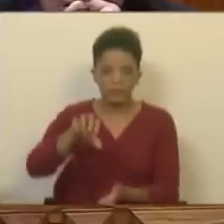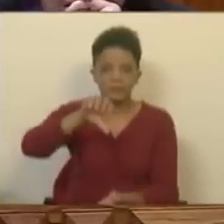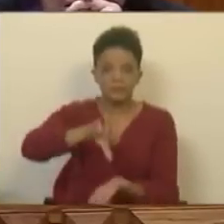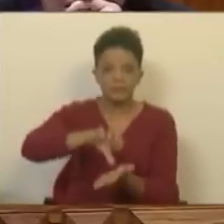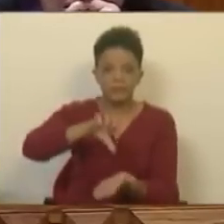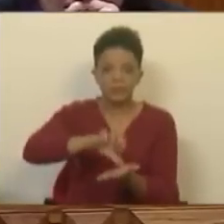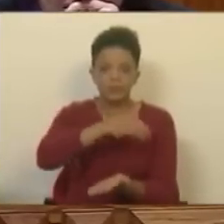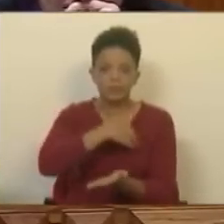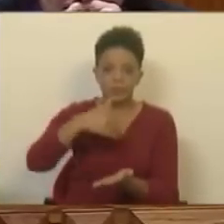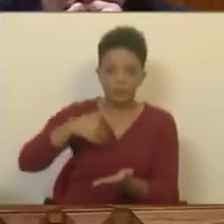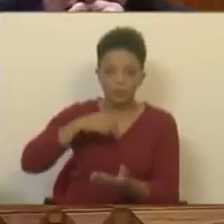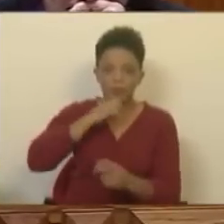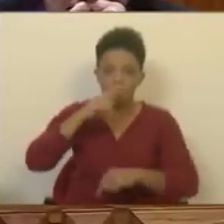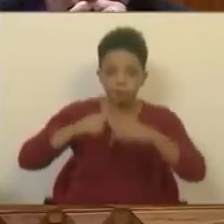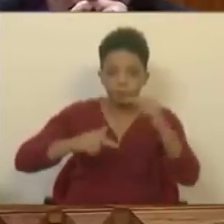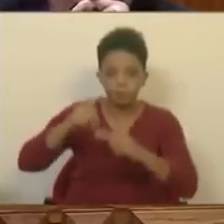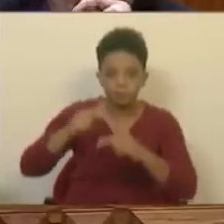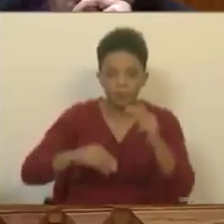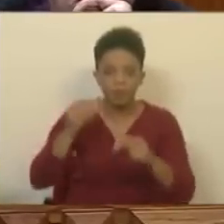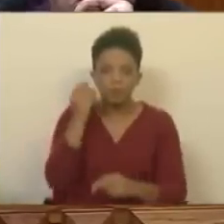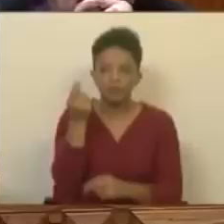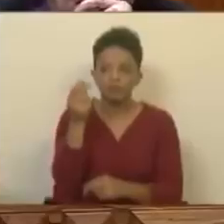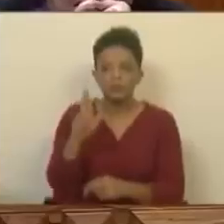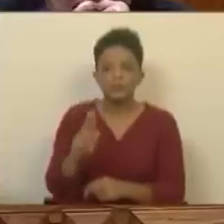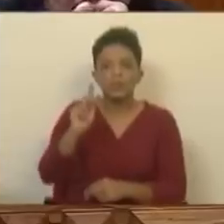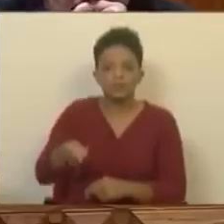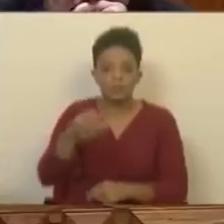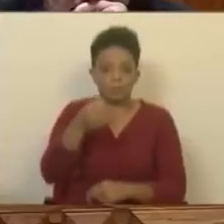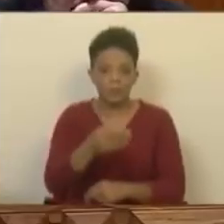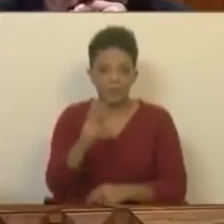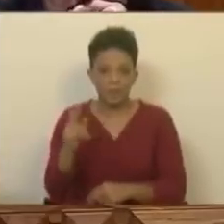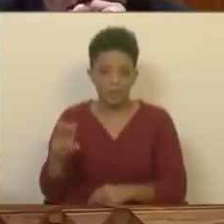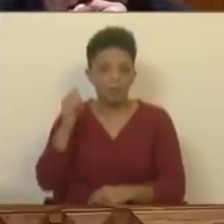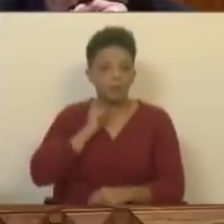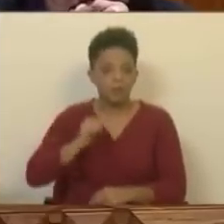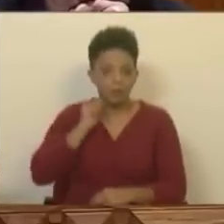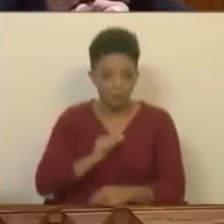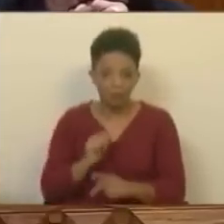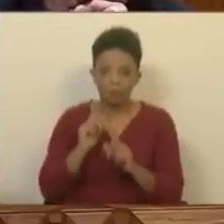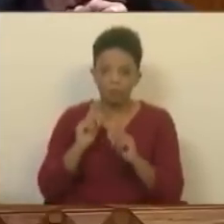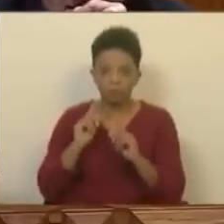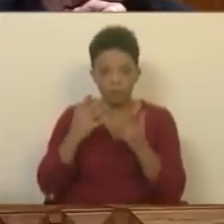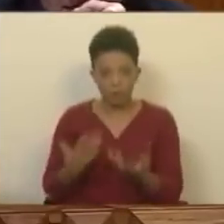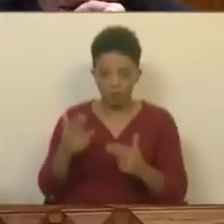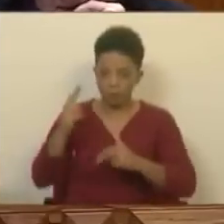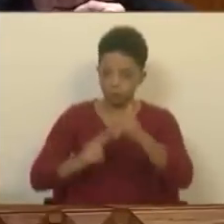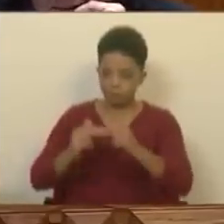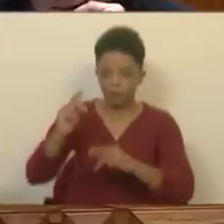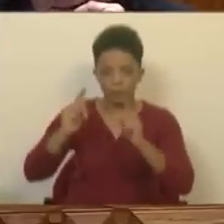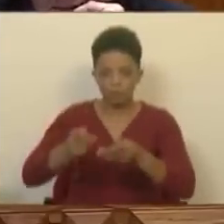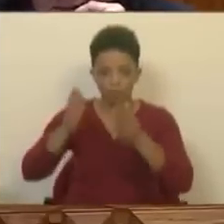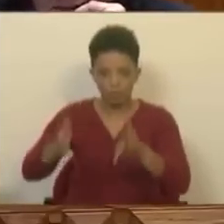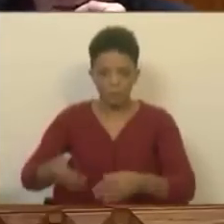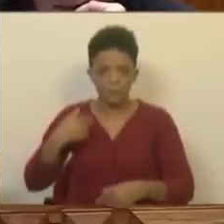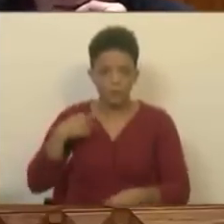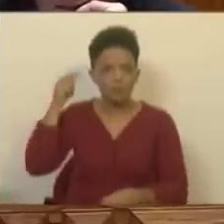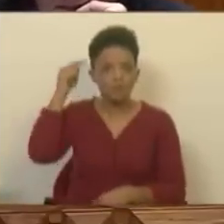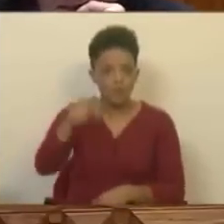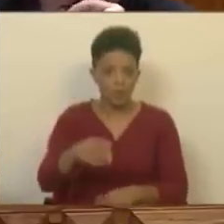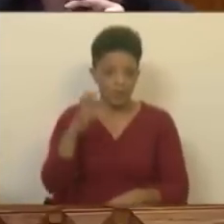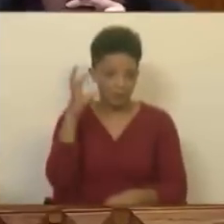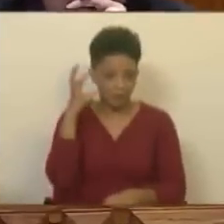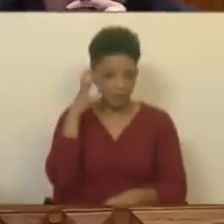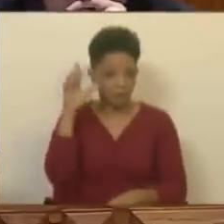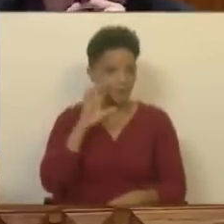de saúde que vão ser construídos do PRF e com o município de Leiria está neste momento a construir estive nessa mesma